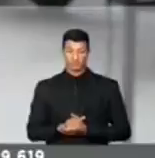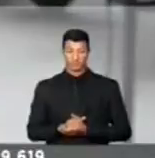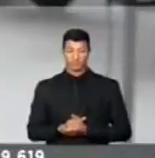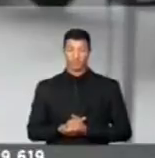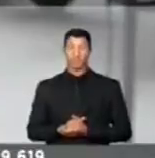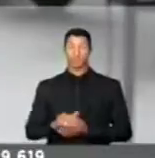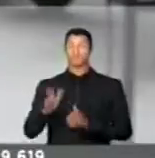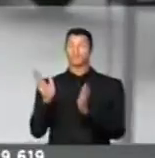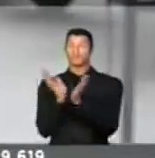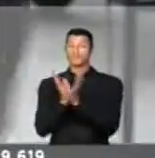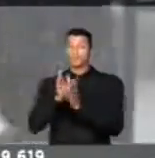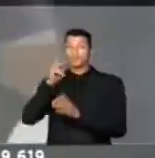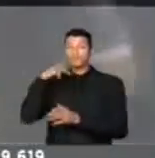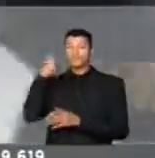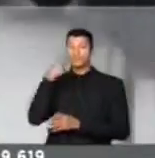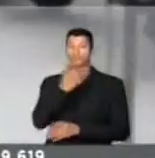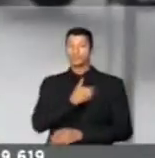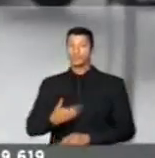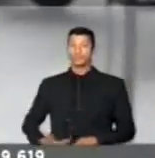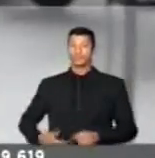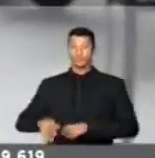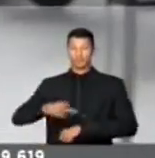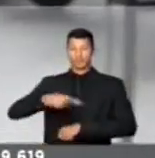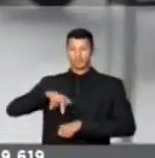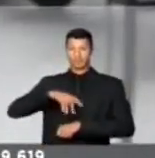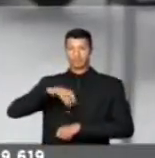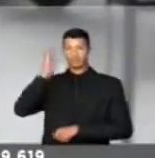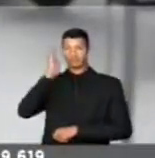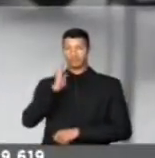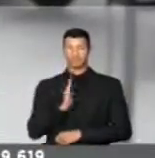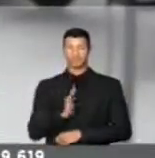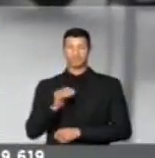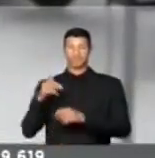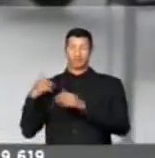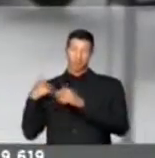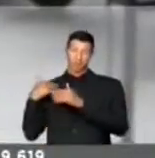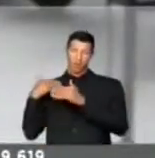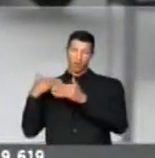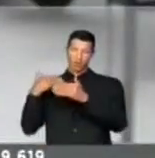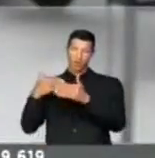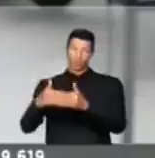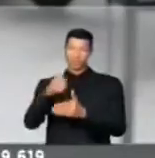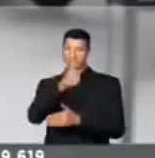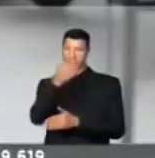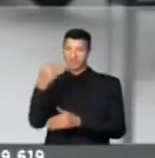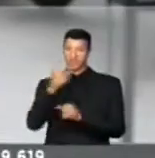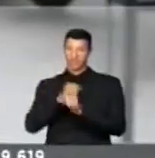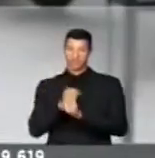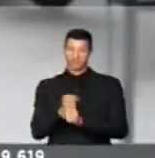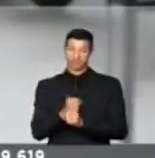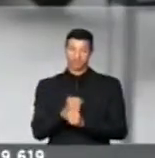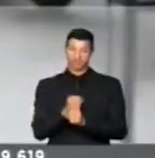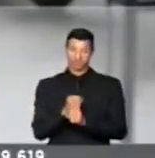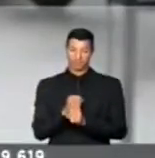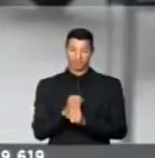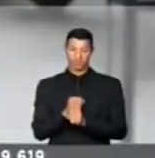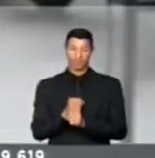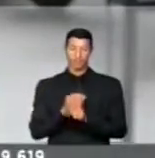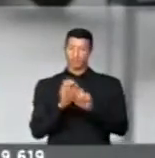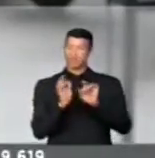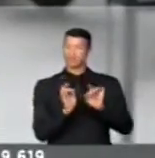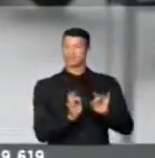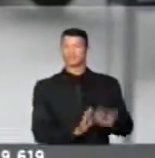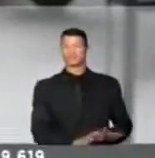este partido que governou o país por 13 anos